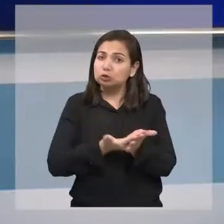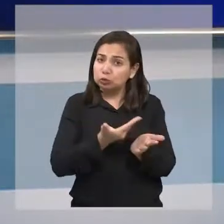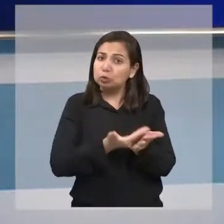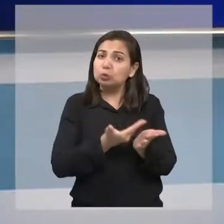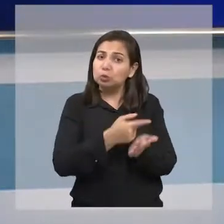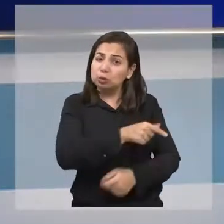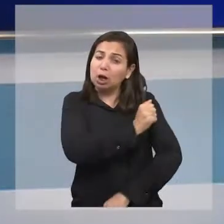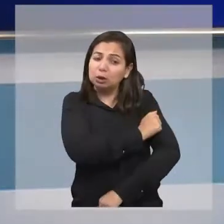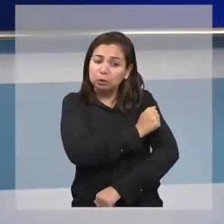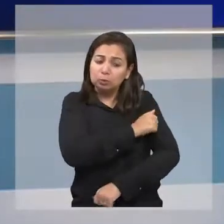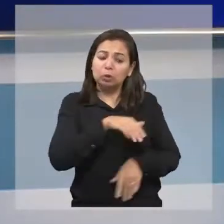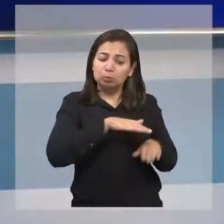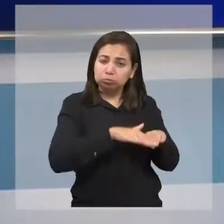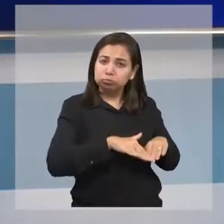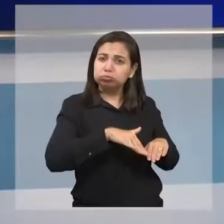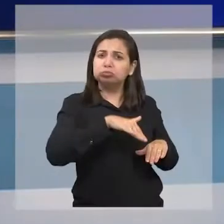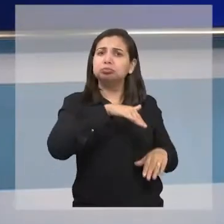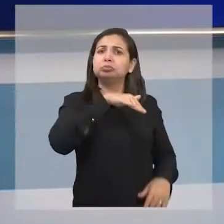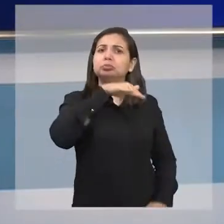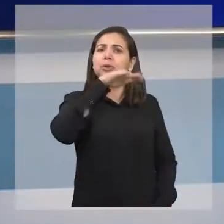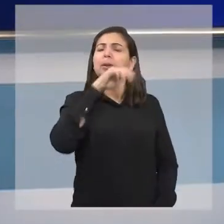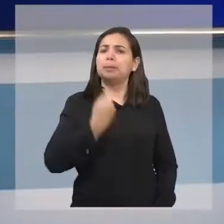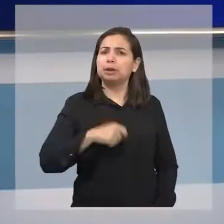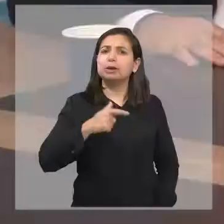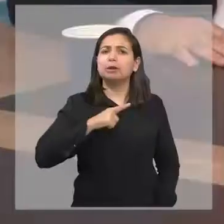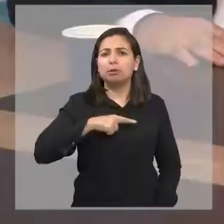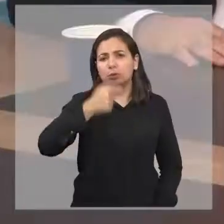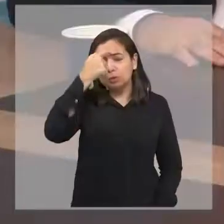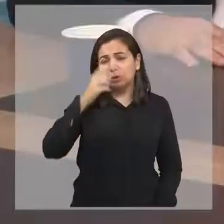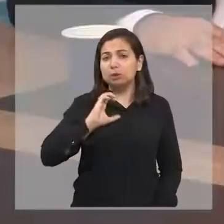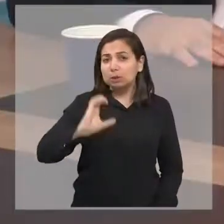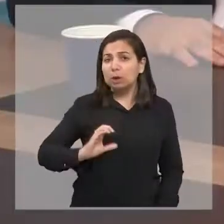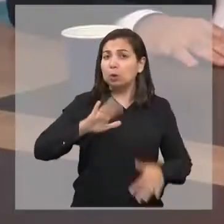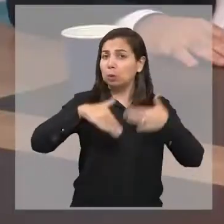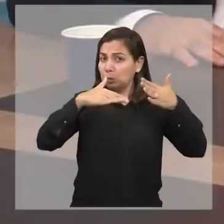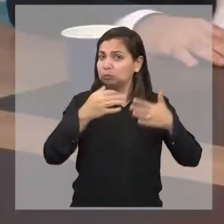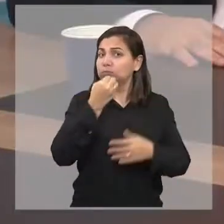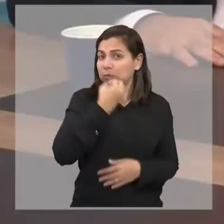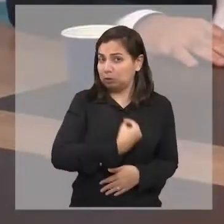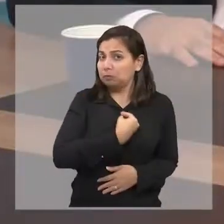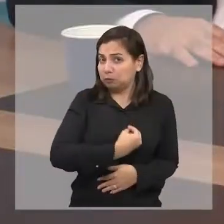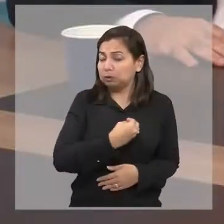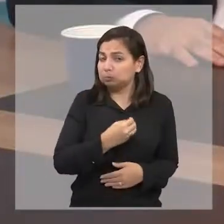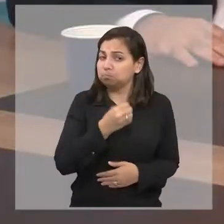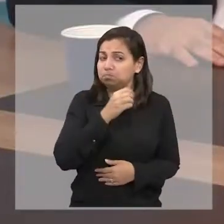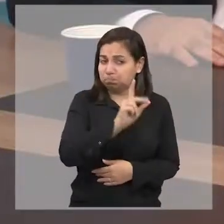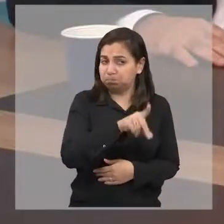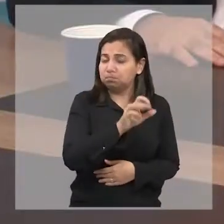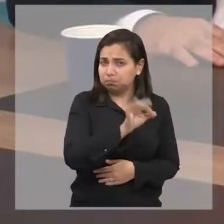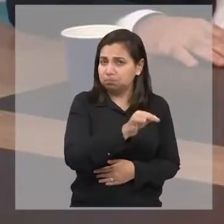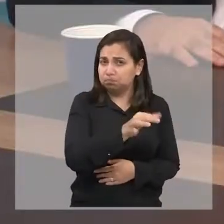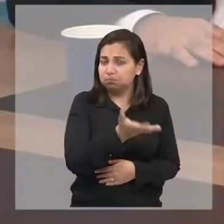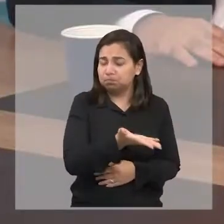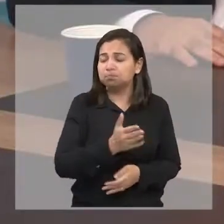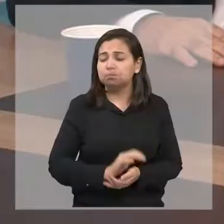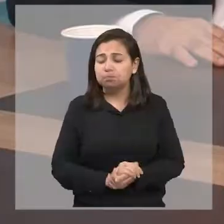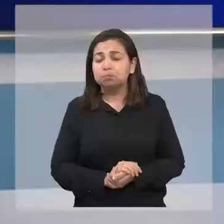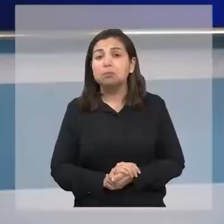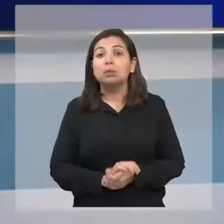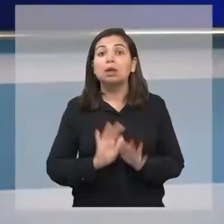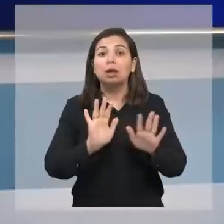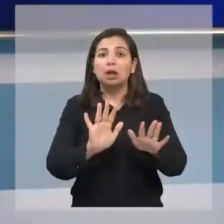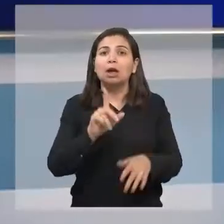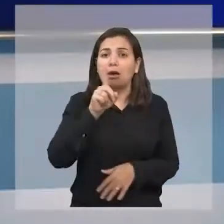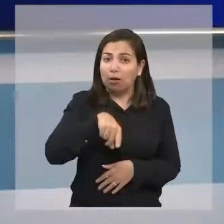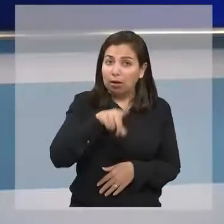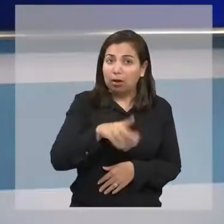se construir como cidadão e, portanto, construir a sua vida. Verdade. Ponto 1. Tanto faz ser no público como